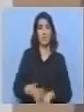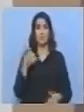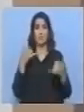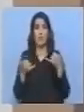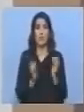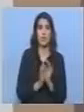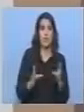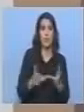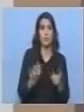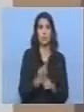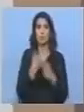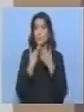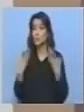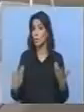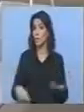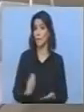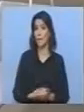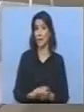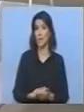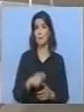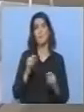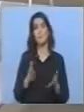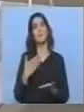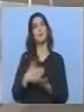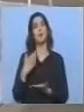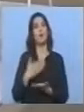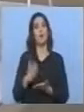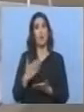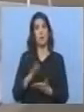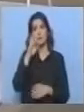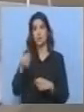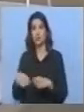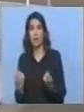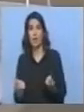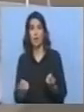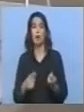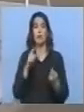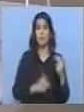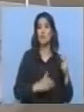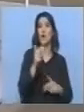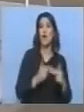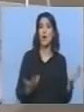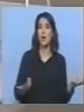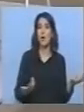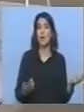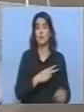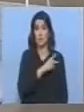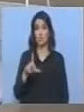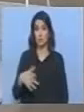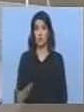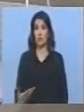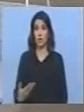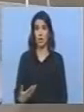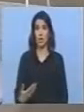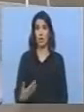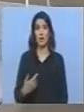telecomunicações, tudo. E têm que fazer as obras de reabilitação e têm que fazer as obras de construção. A Universidade de Lisboa, neste momento, está com